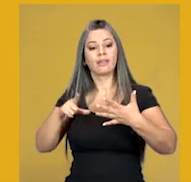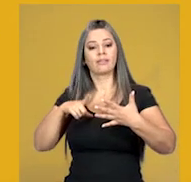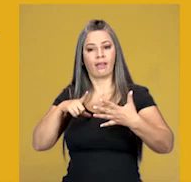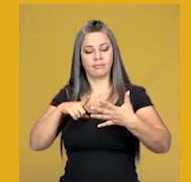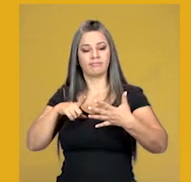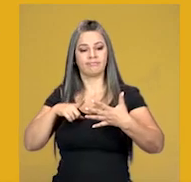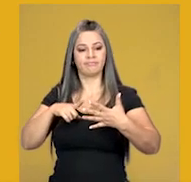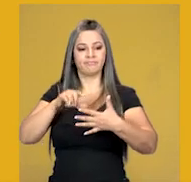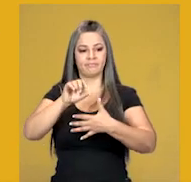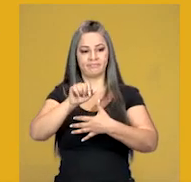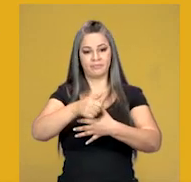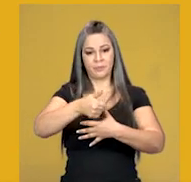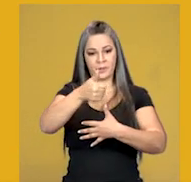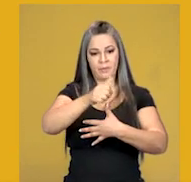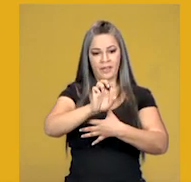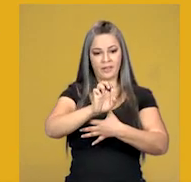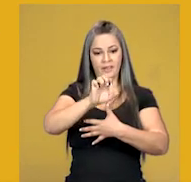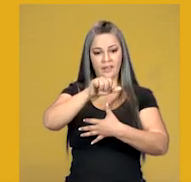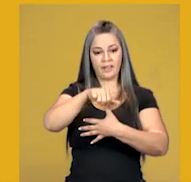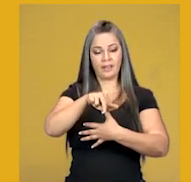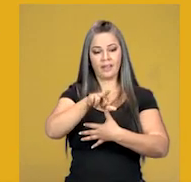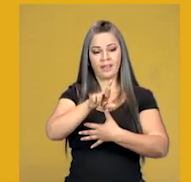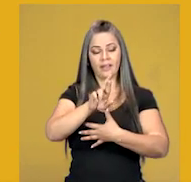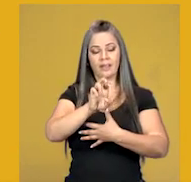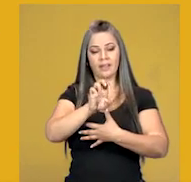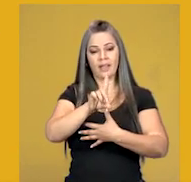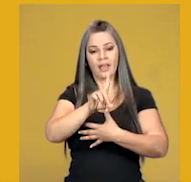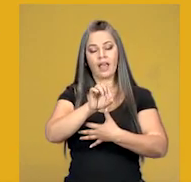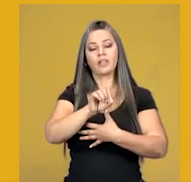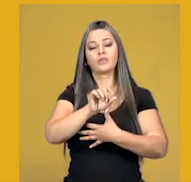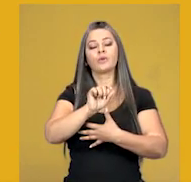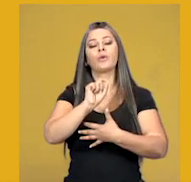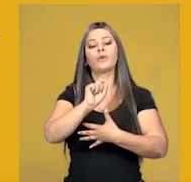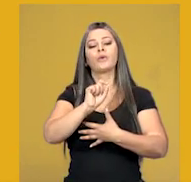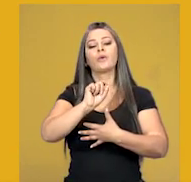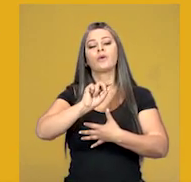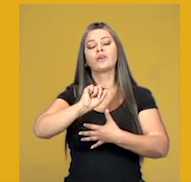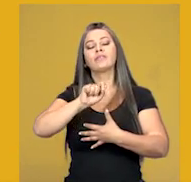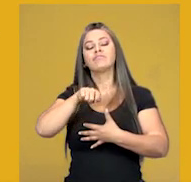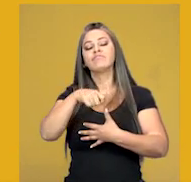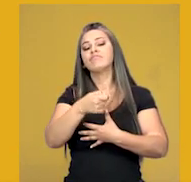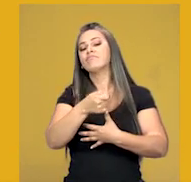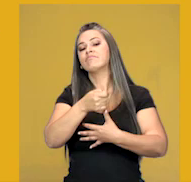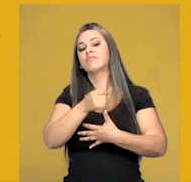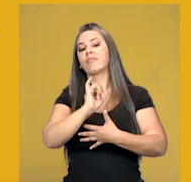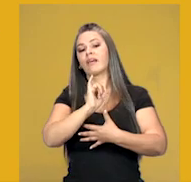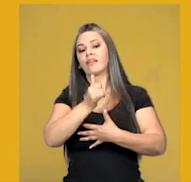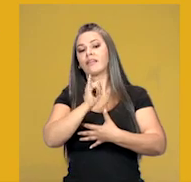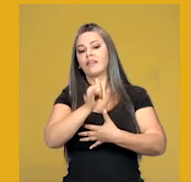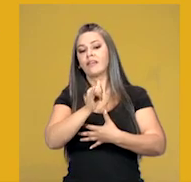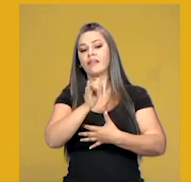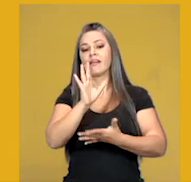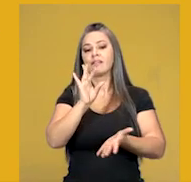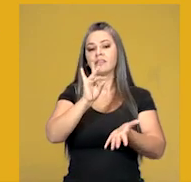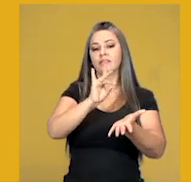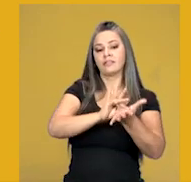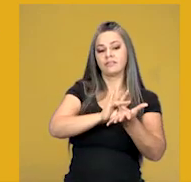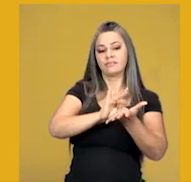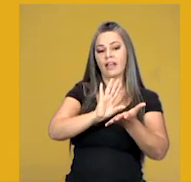O que é o enredo? São acontecimentos, fatos e ações. é aquilo que vai acontecer na